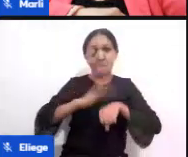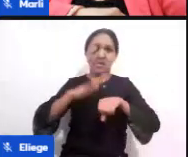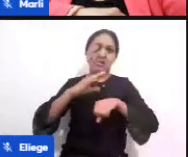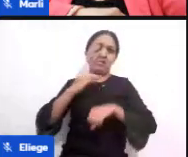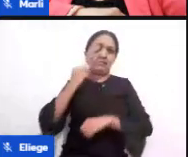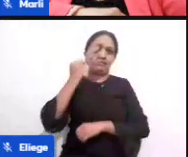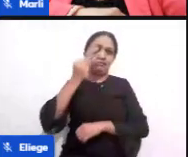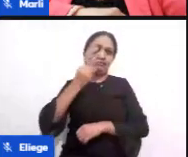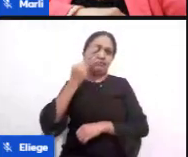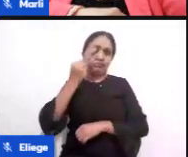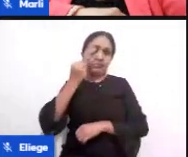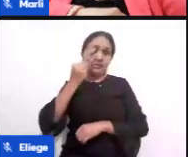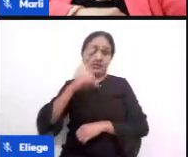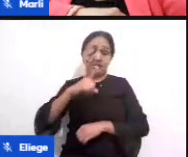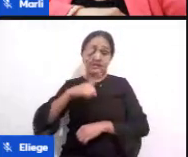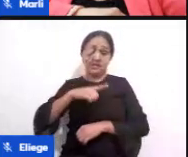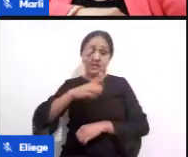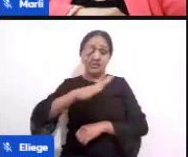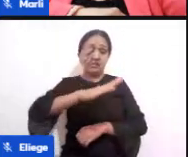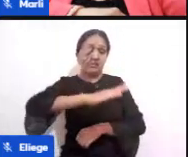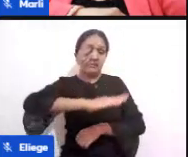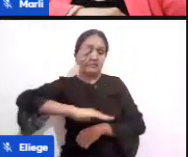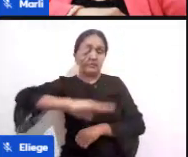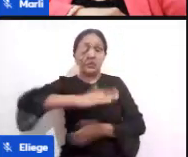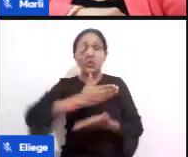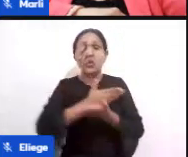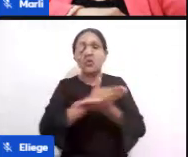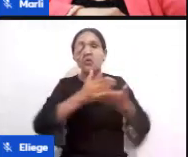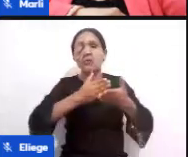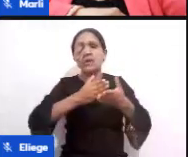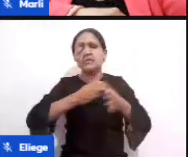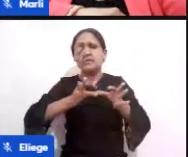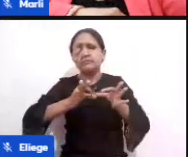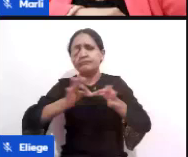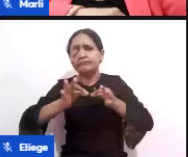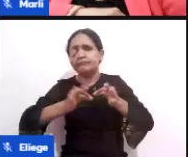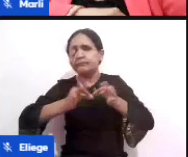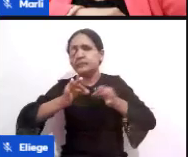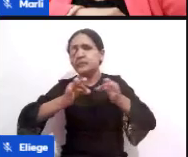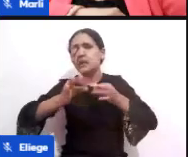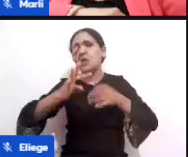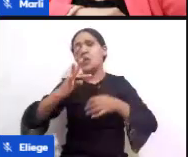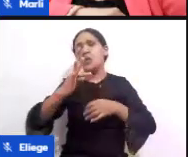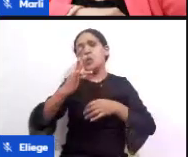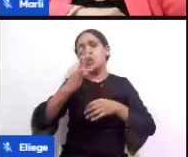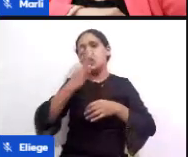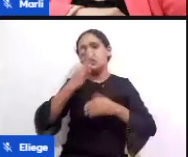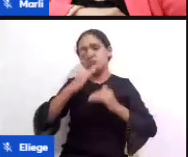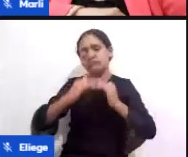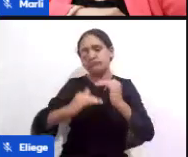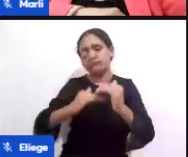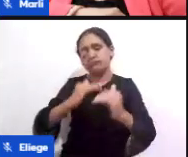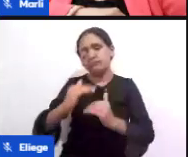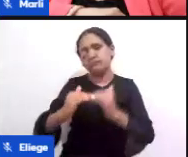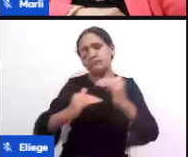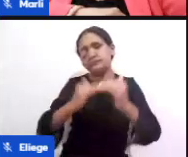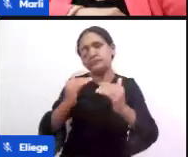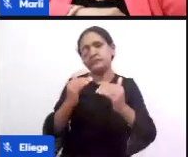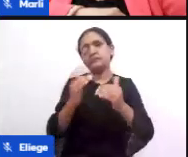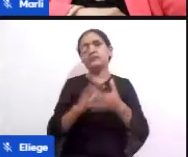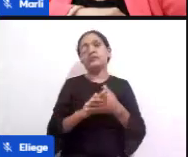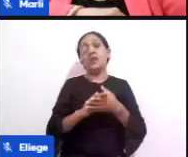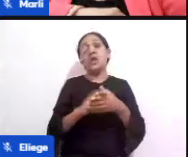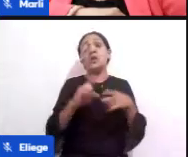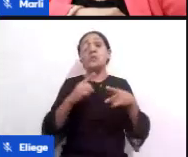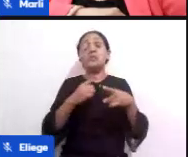Então, começa a construção do conhecimento nessa etapa, que, de acordo com Vygotsky,